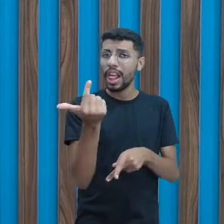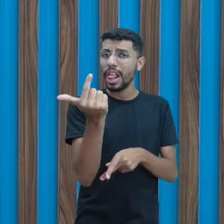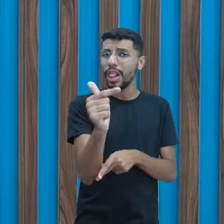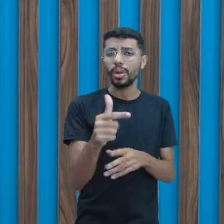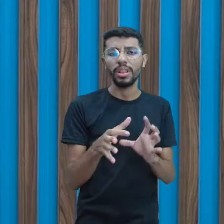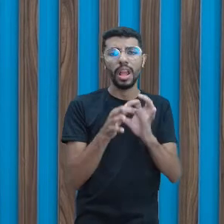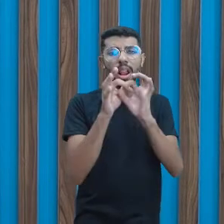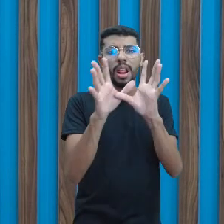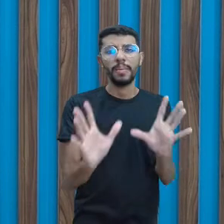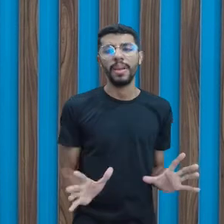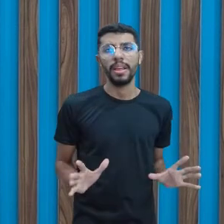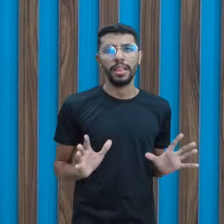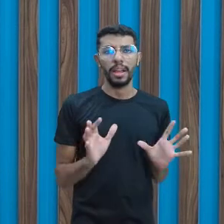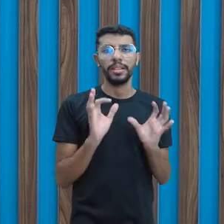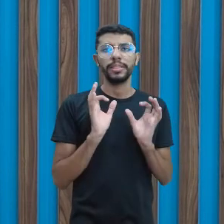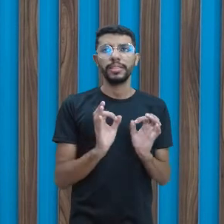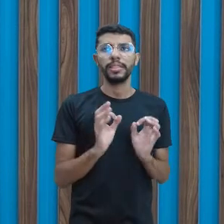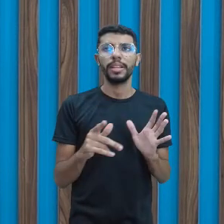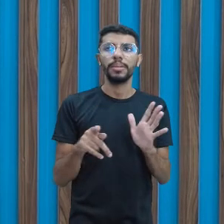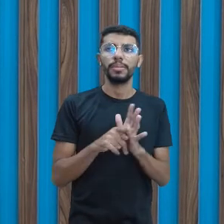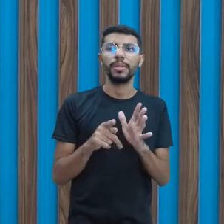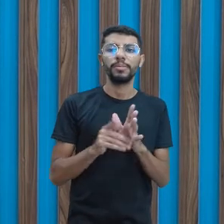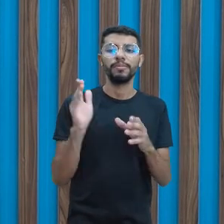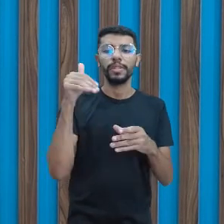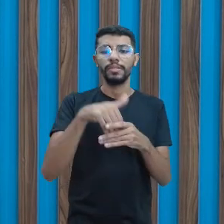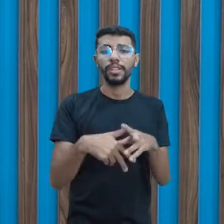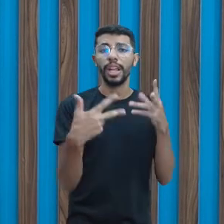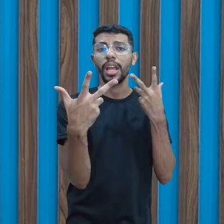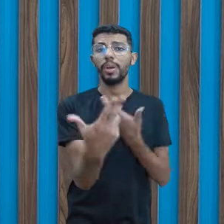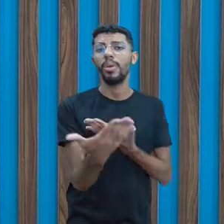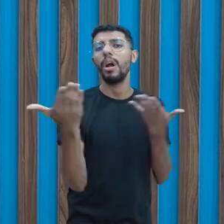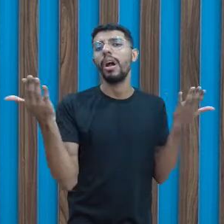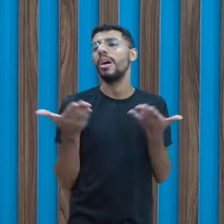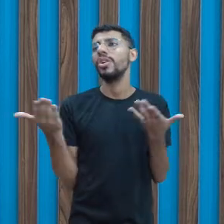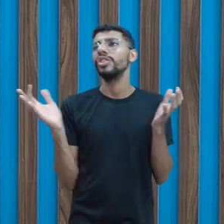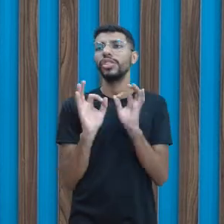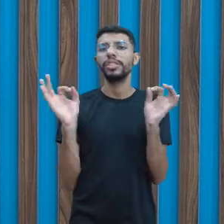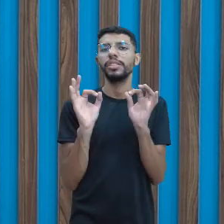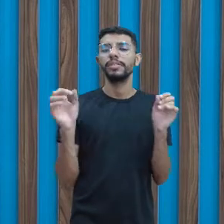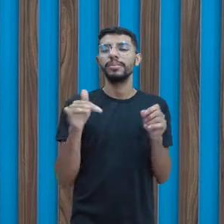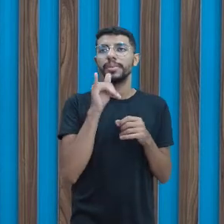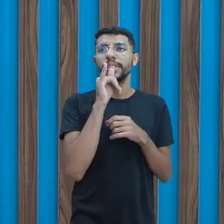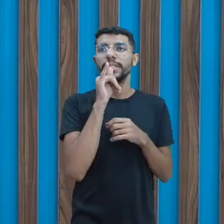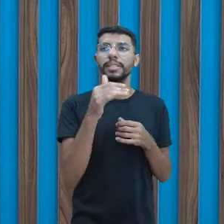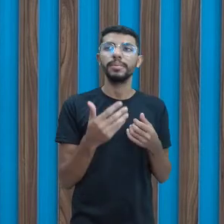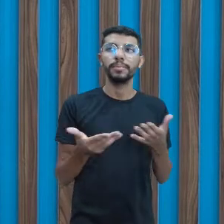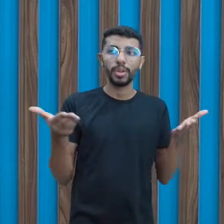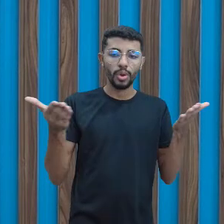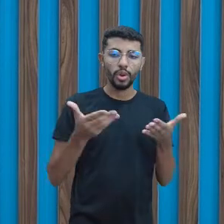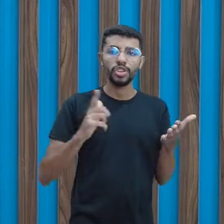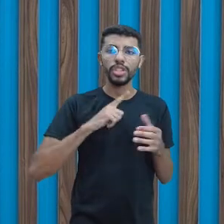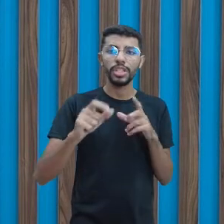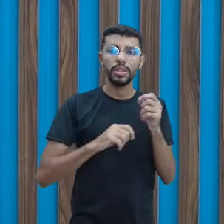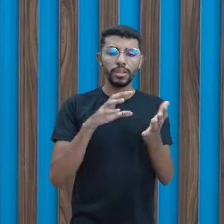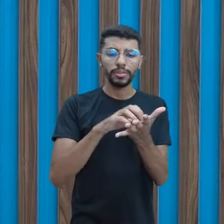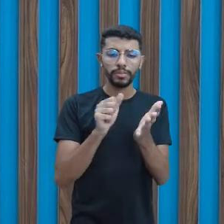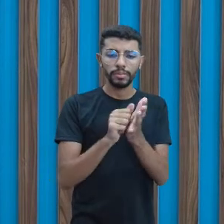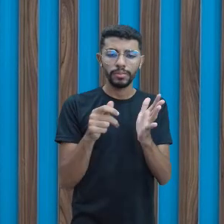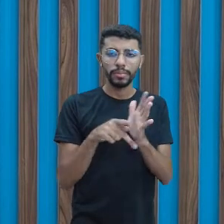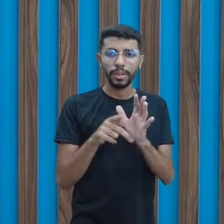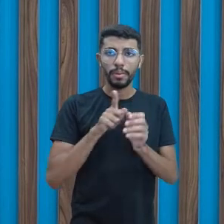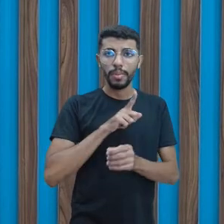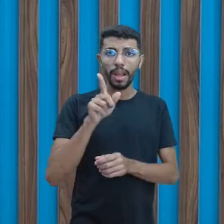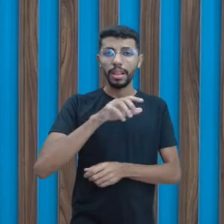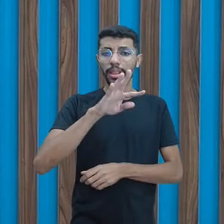tanta liberdade, assim, para votar como hoje a gente tem. A gente tem hoje registrados, né, no TSE,